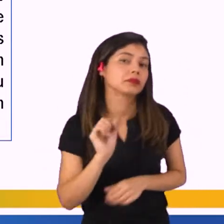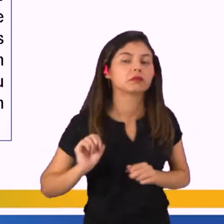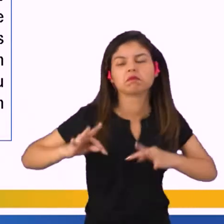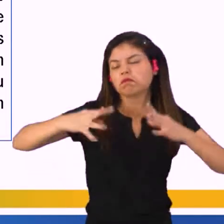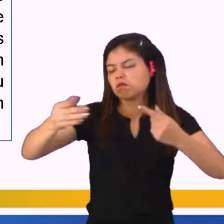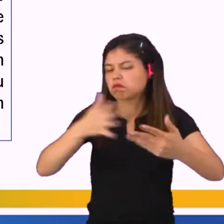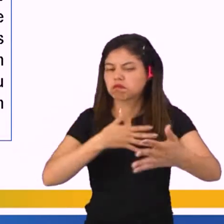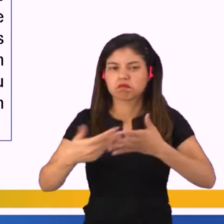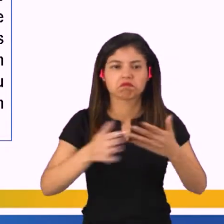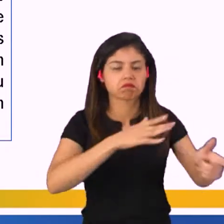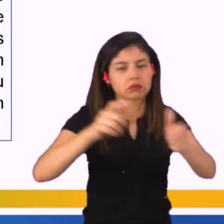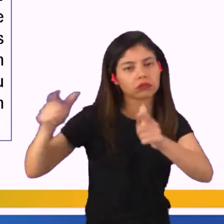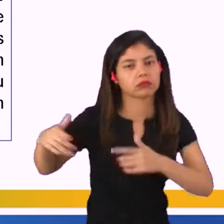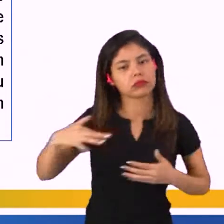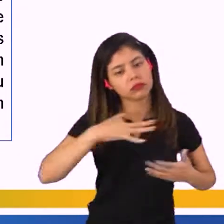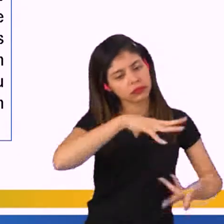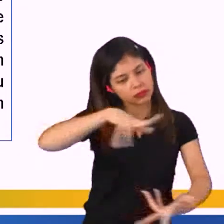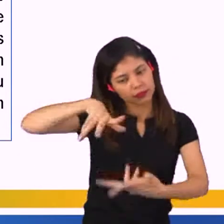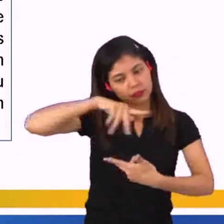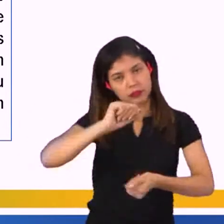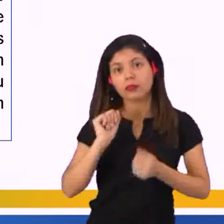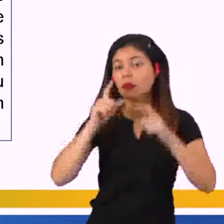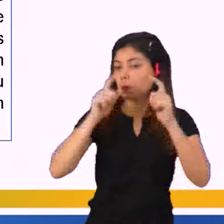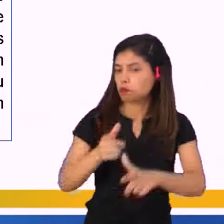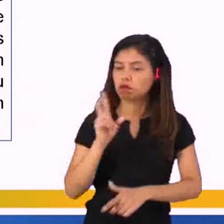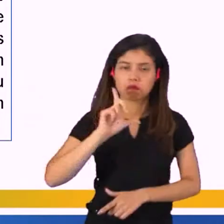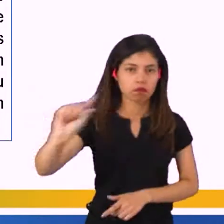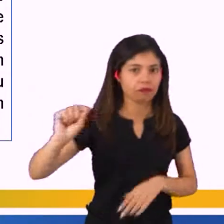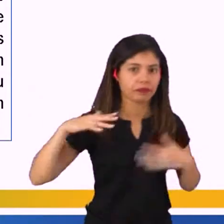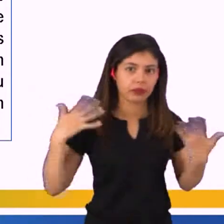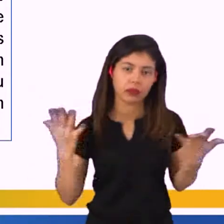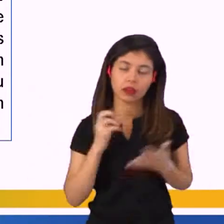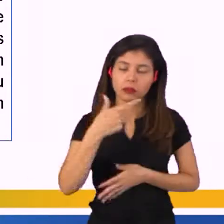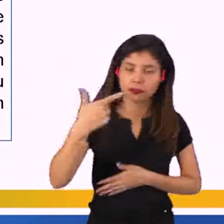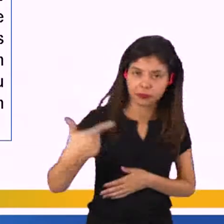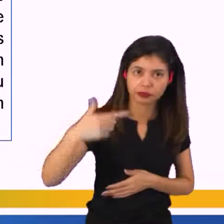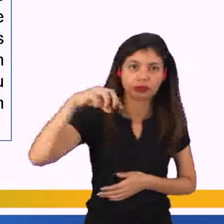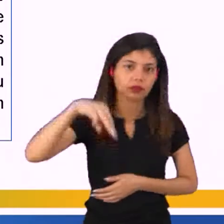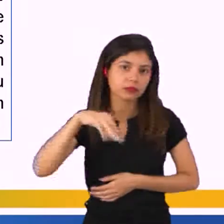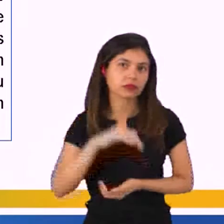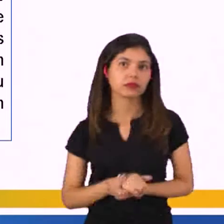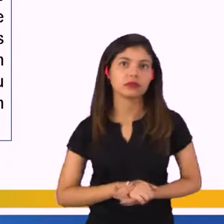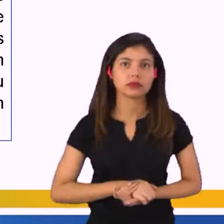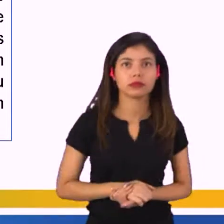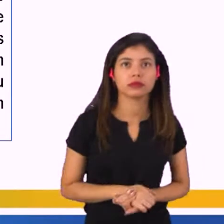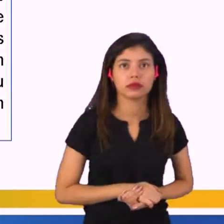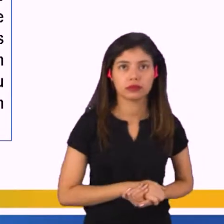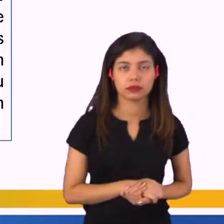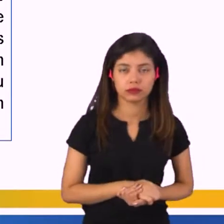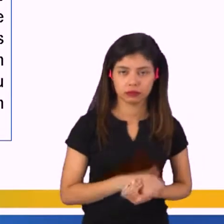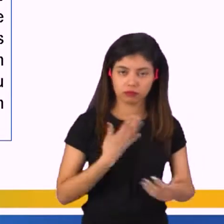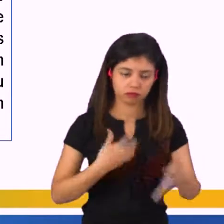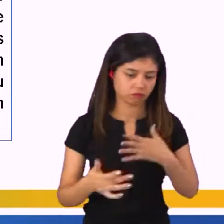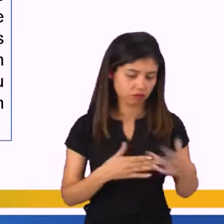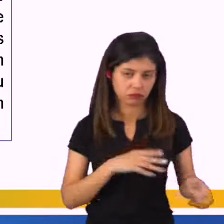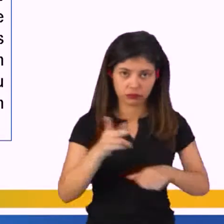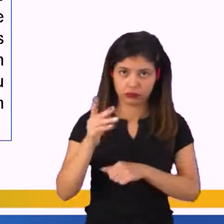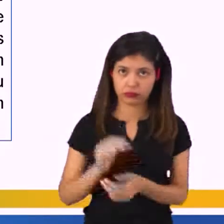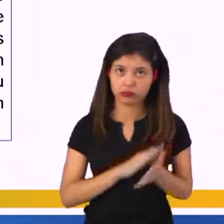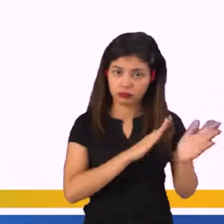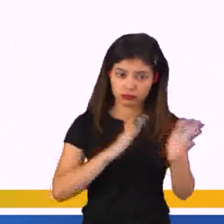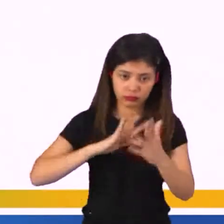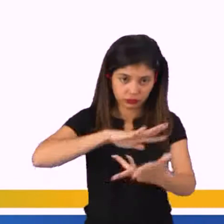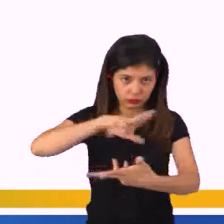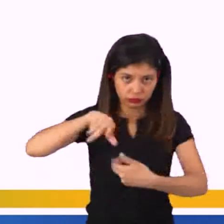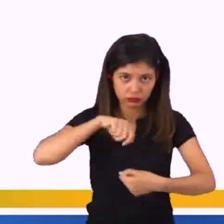vale em qualquer lugar do mundo onde você for. Então, ou seja, 2M significa 2 metros em qualquer parte